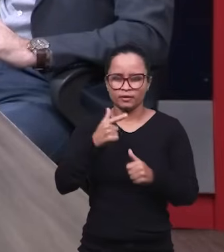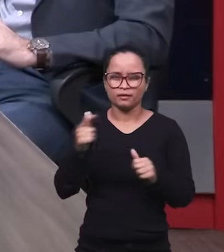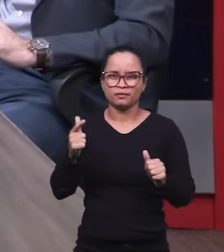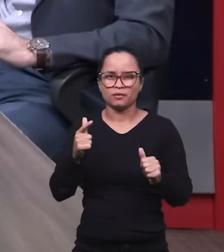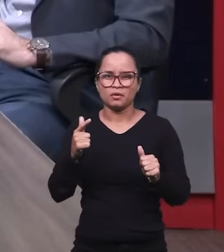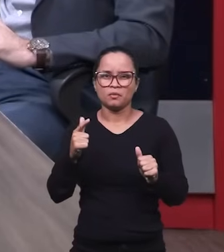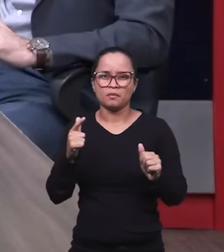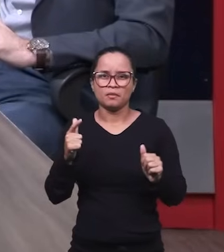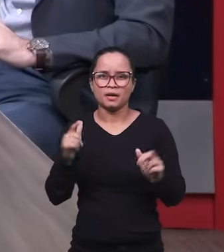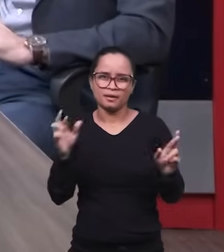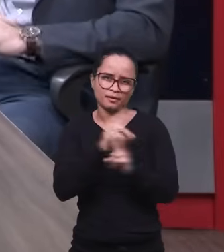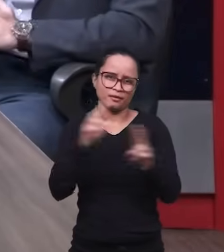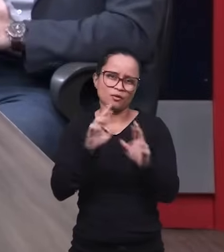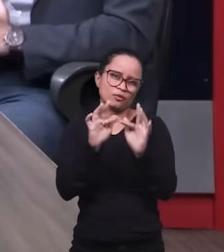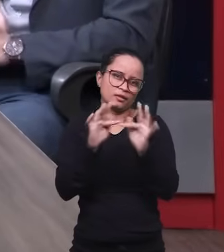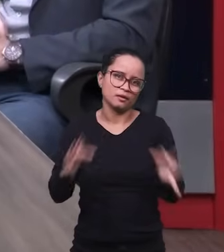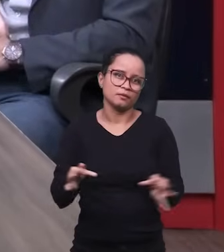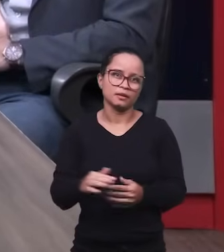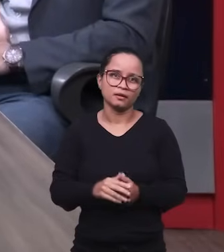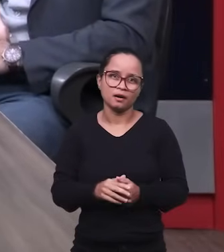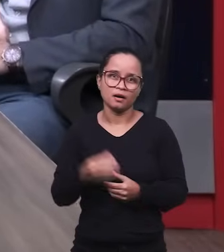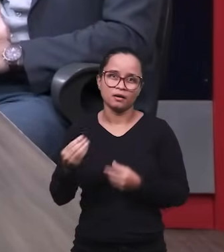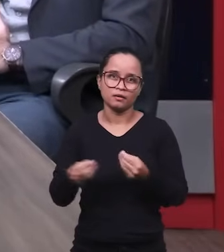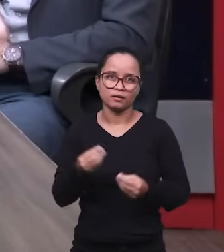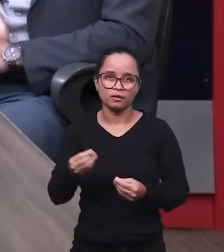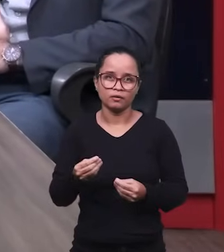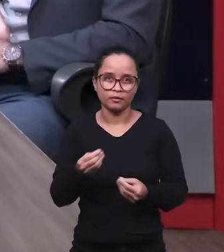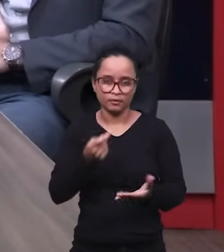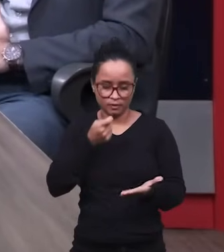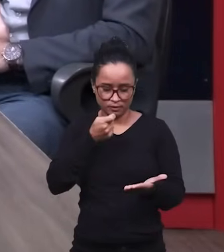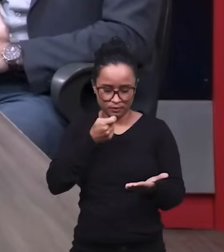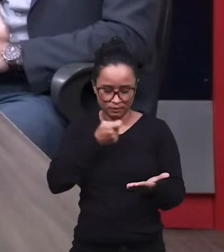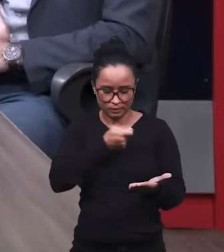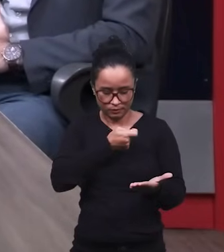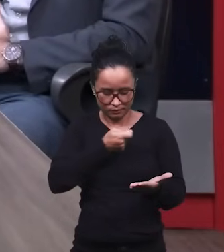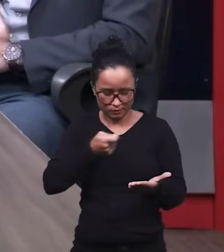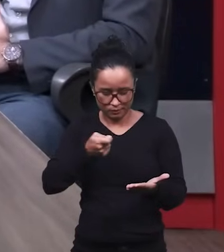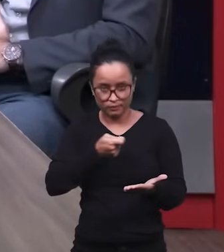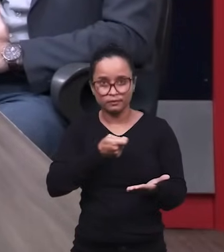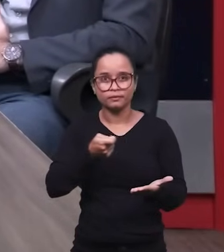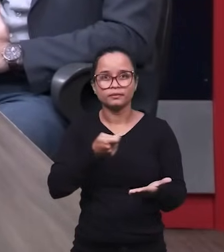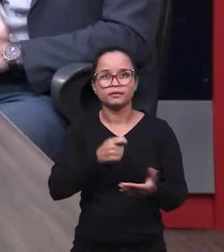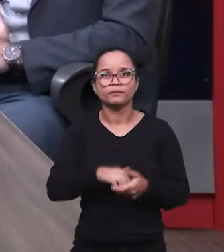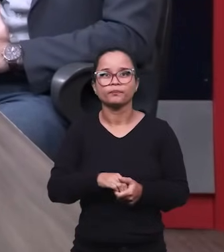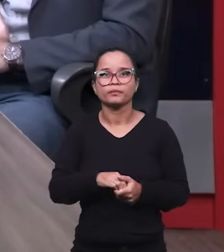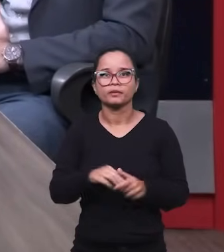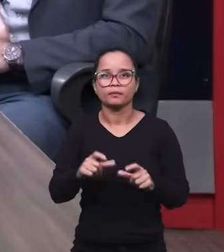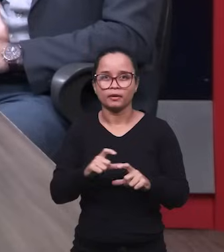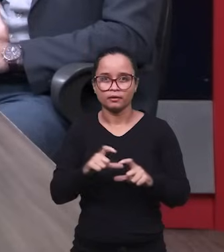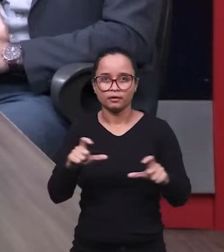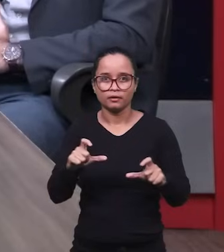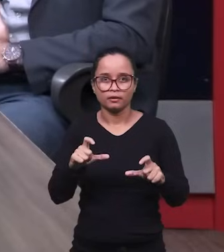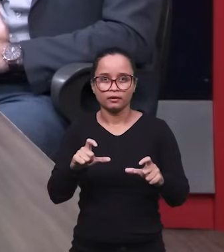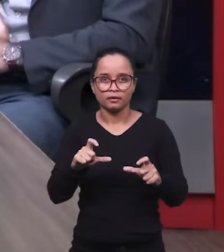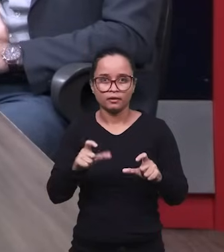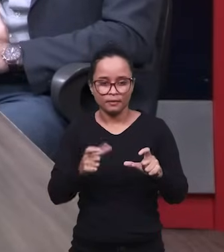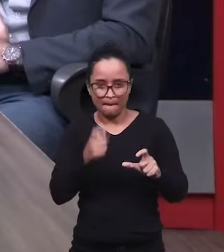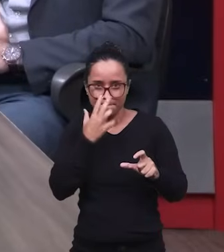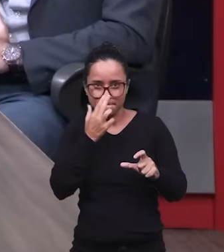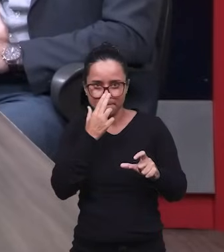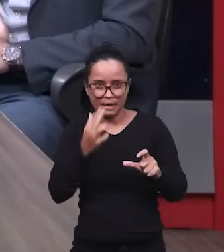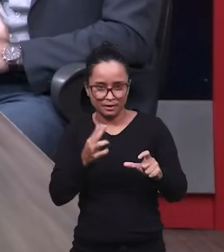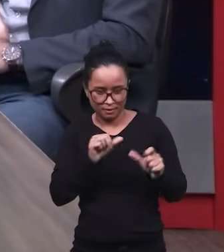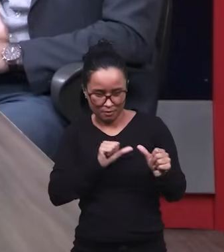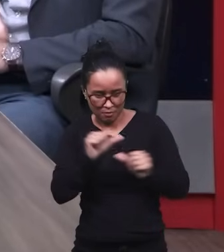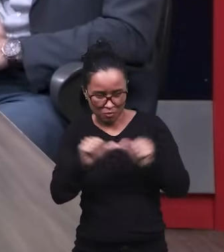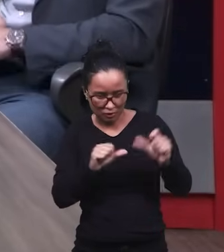bem simples, é como se a gente pegasse aquela lentezinha e ficasse olhando o animal, ele fica grande, mas quando ele fica grande, ele não fica também um pouco